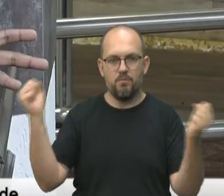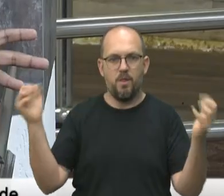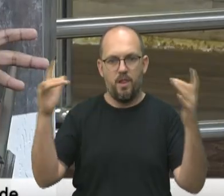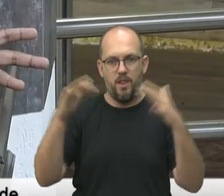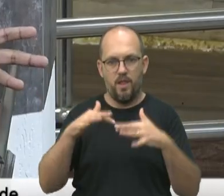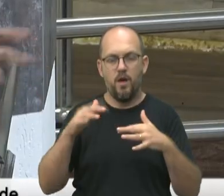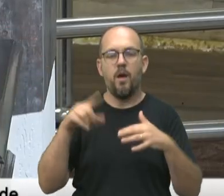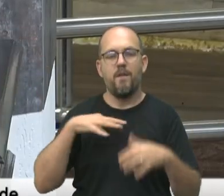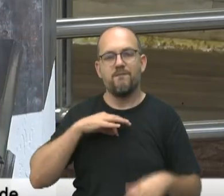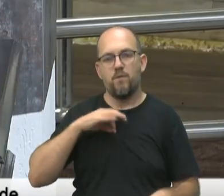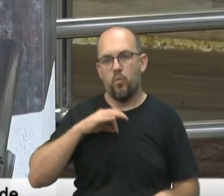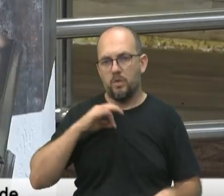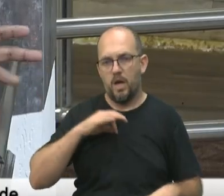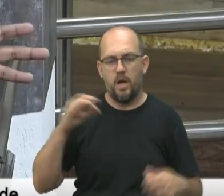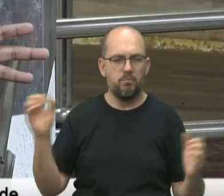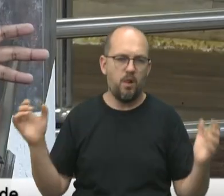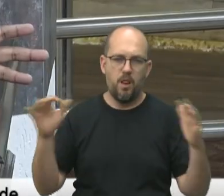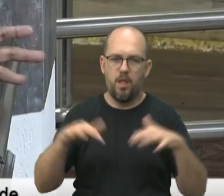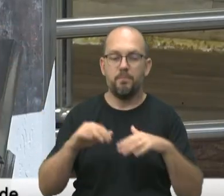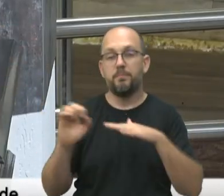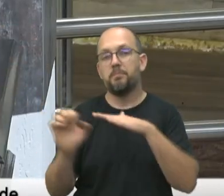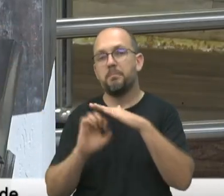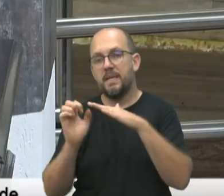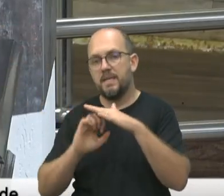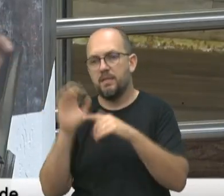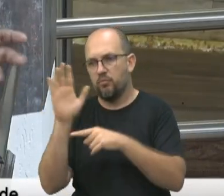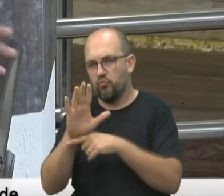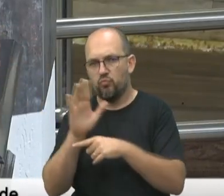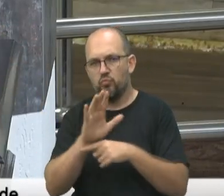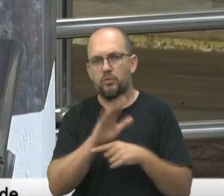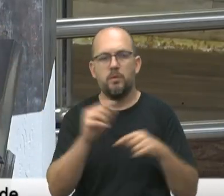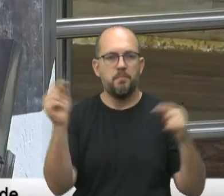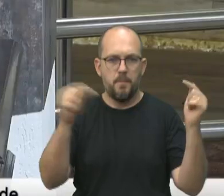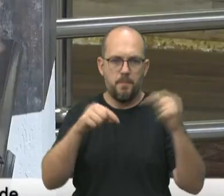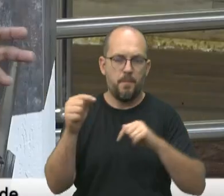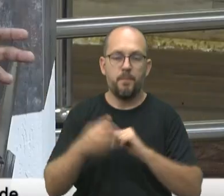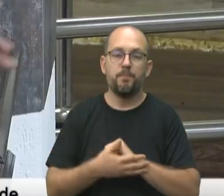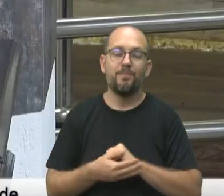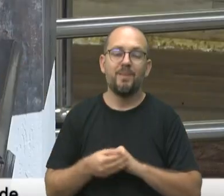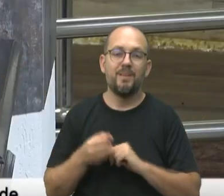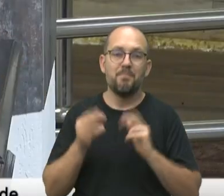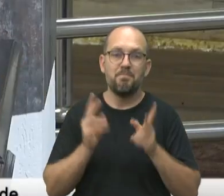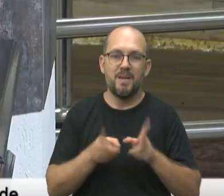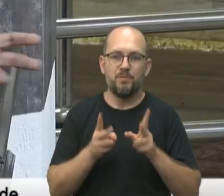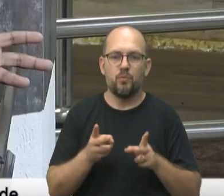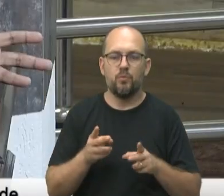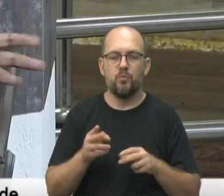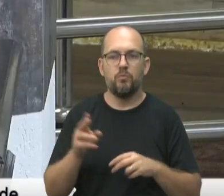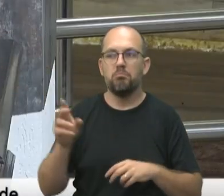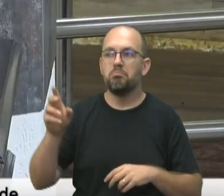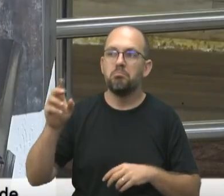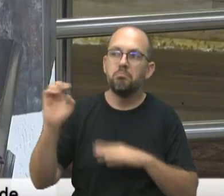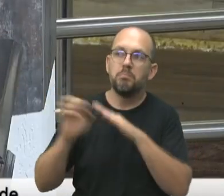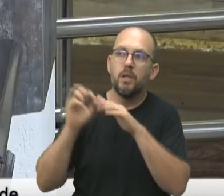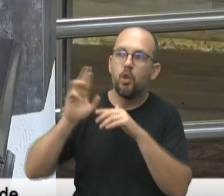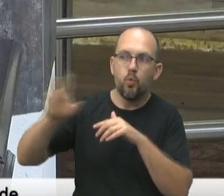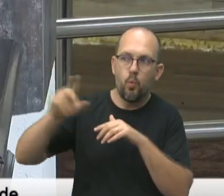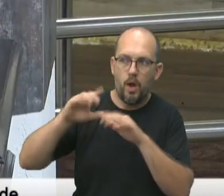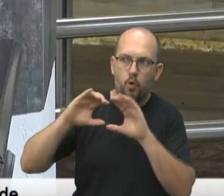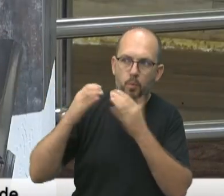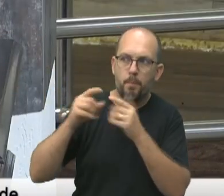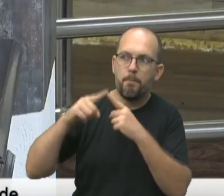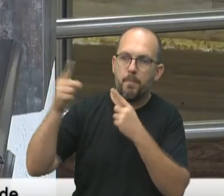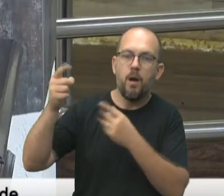de voluntários, de empresários, mesmo não sendo da comunidade, mas apoiou a